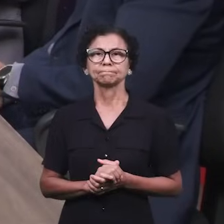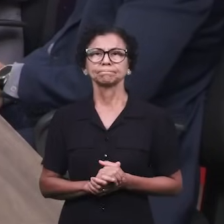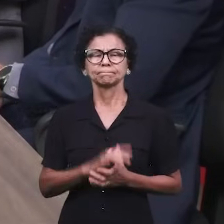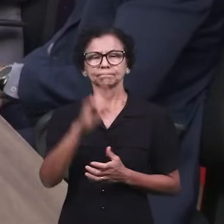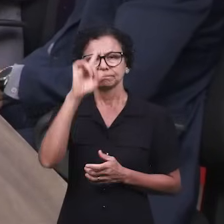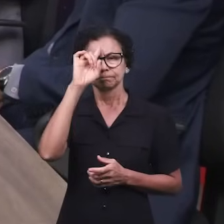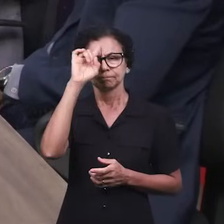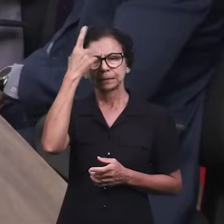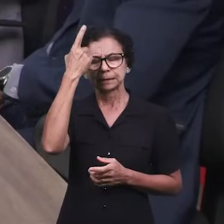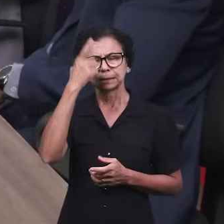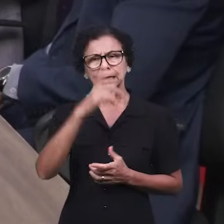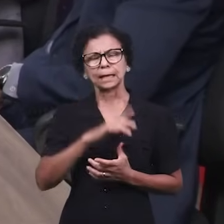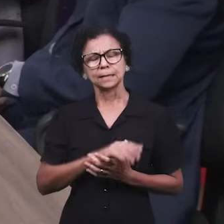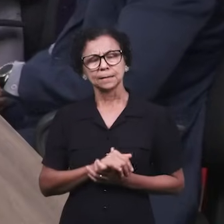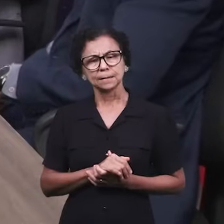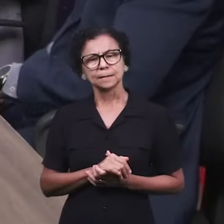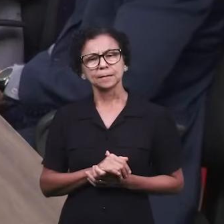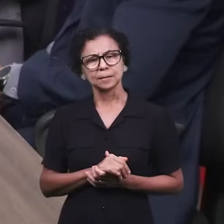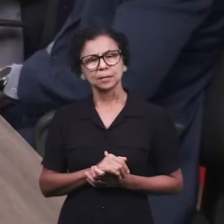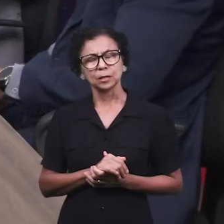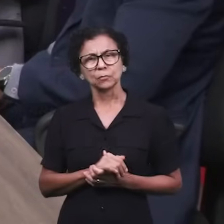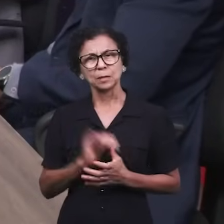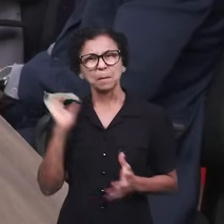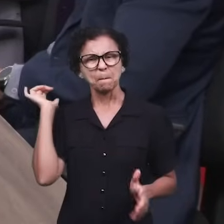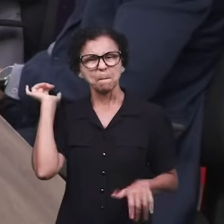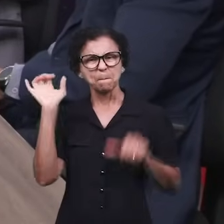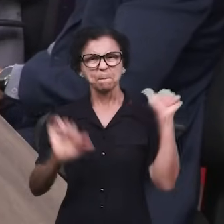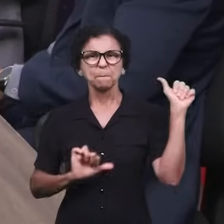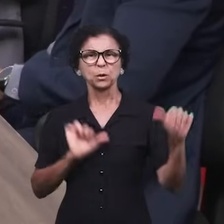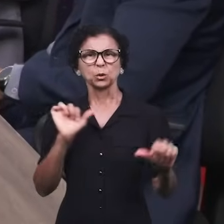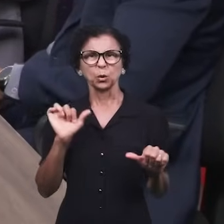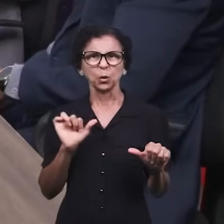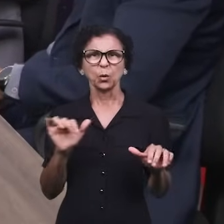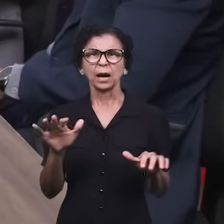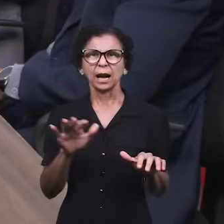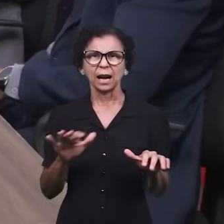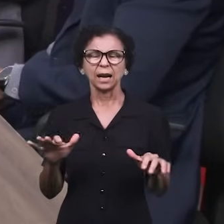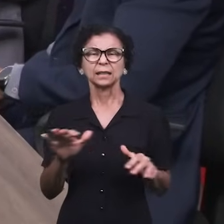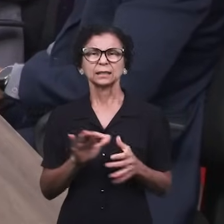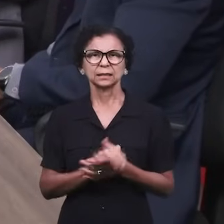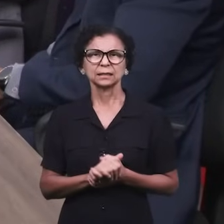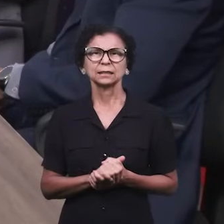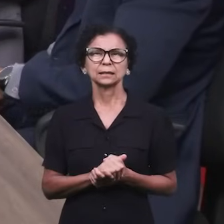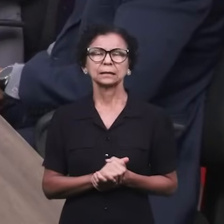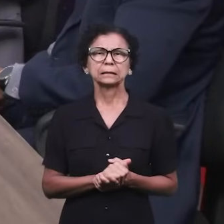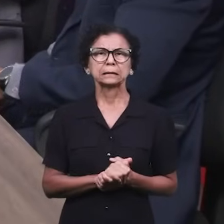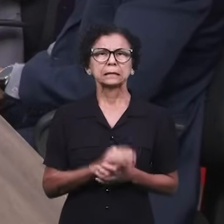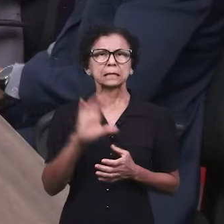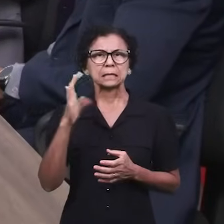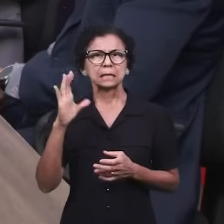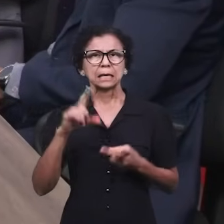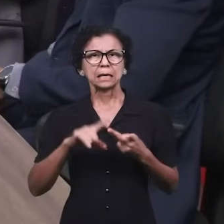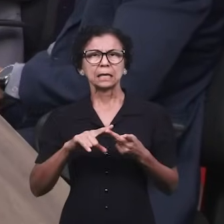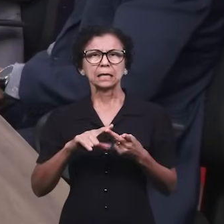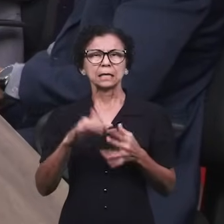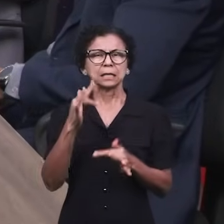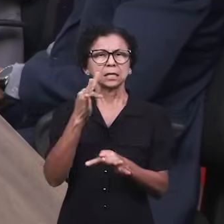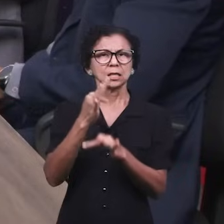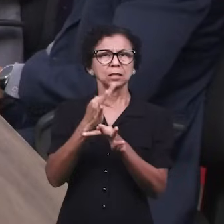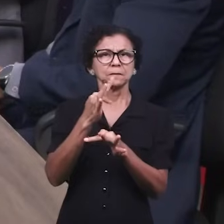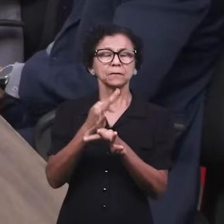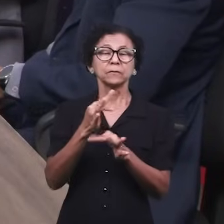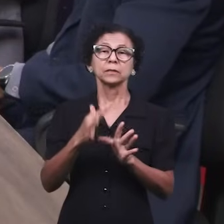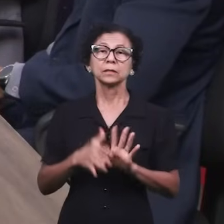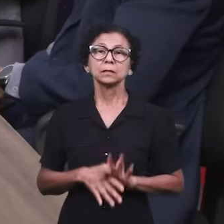ele propôs, ele revolucionou, né, o campo da ciência, a área da física. Isso foi algo